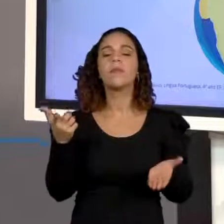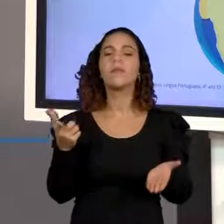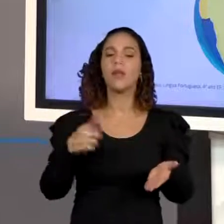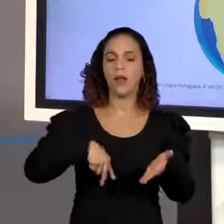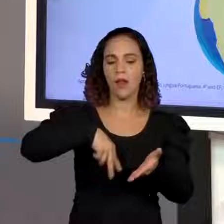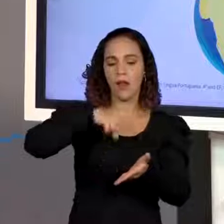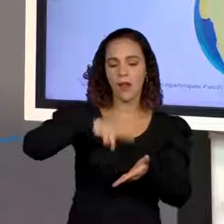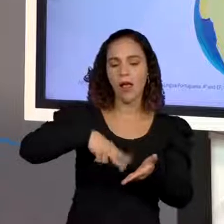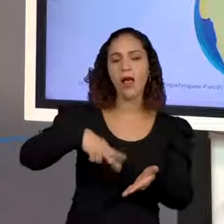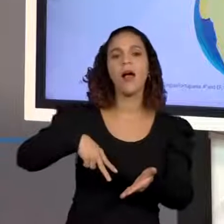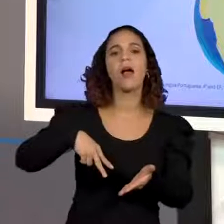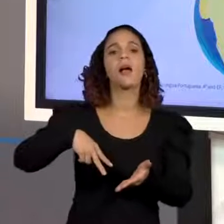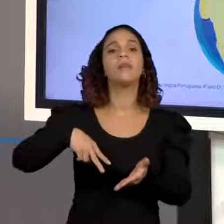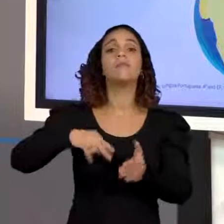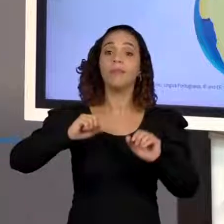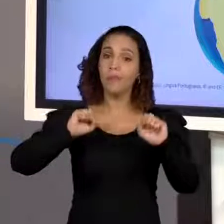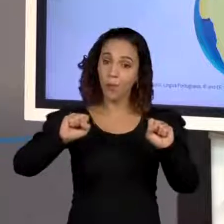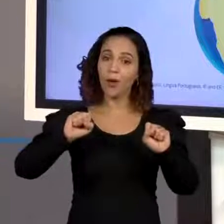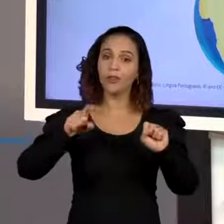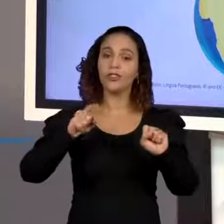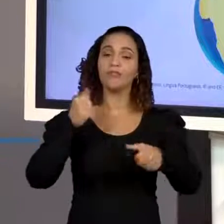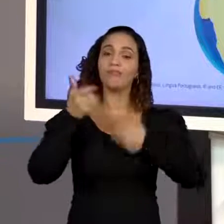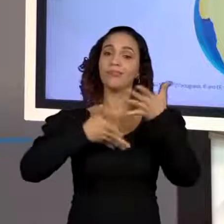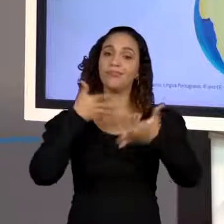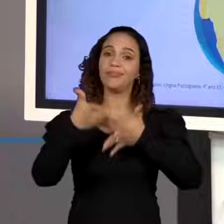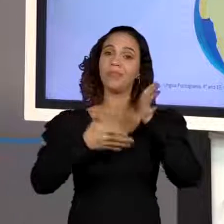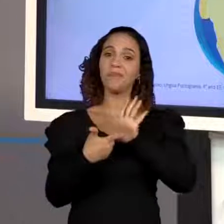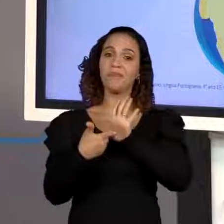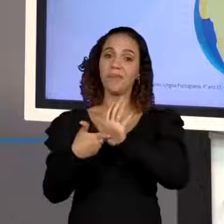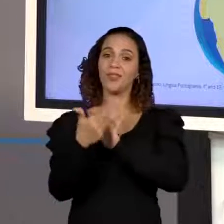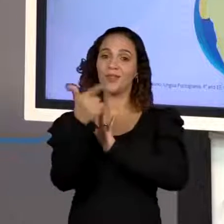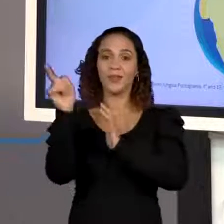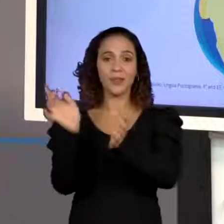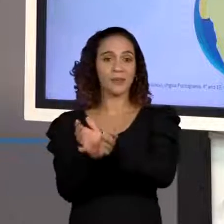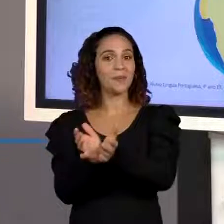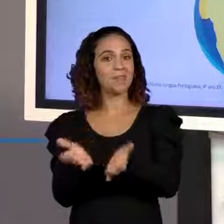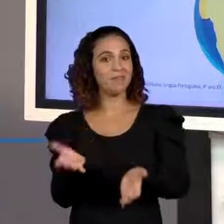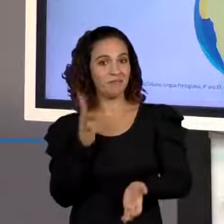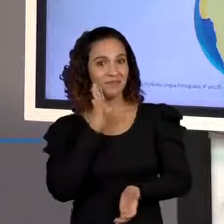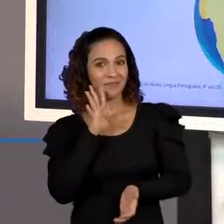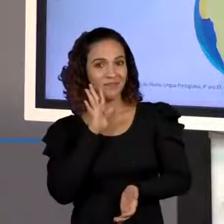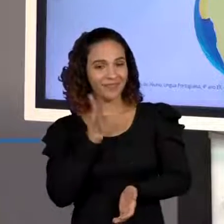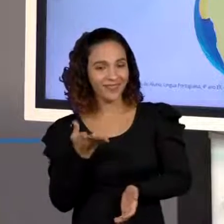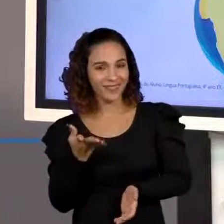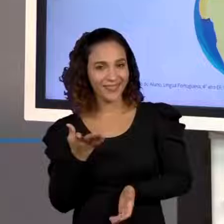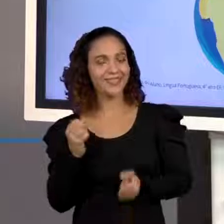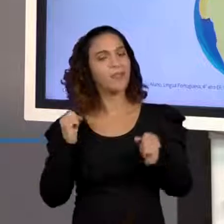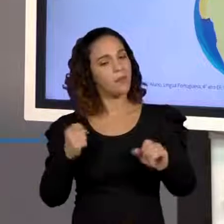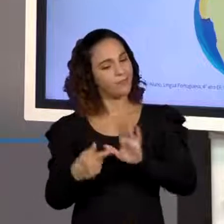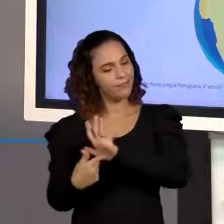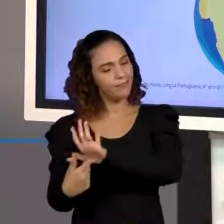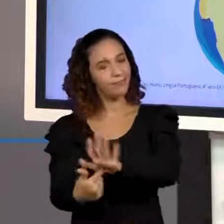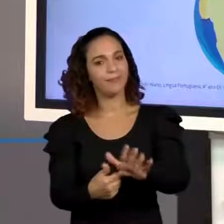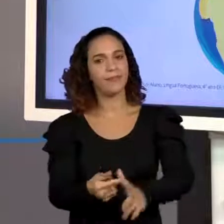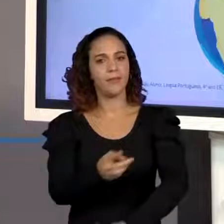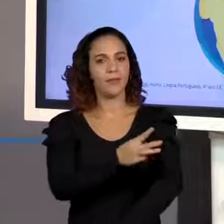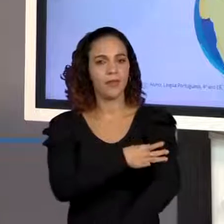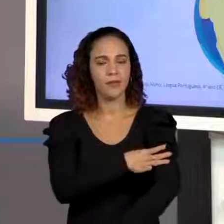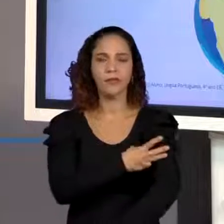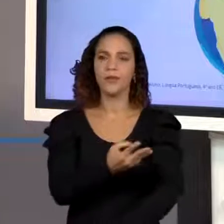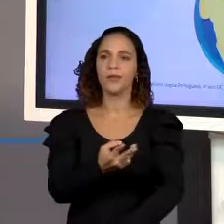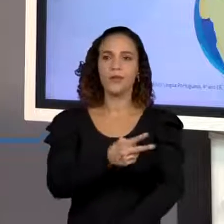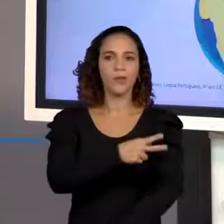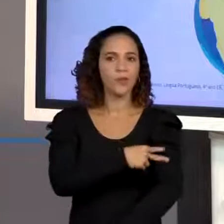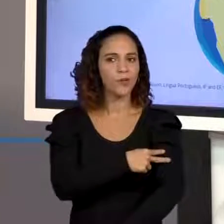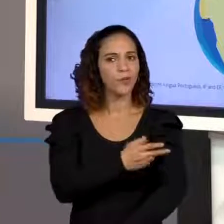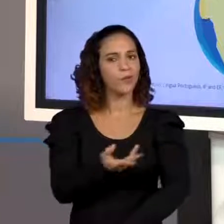e apresentar para uma outra turma. Pode ser legal, hein? Podemos apresentar para a galera do terceiro ano, do segundo,